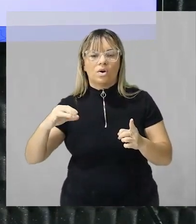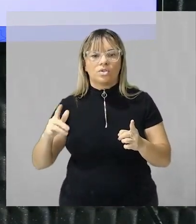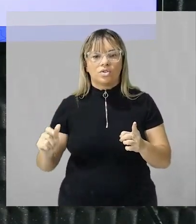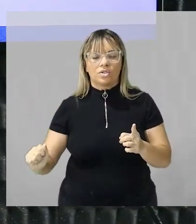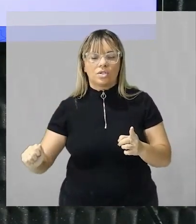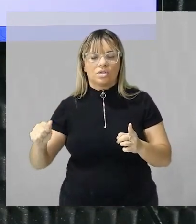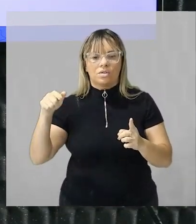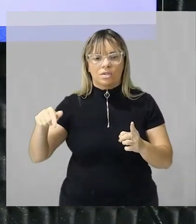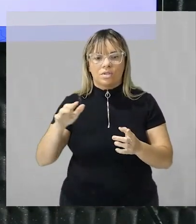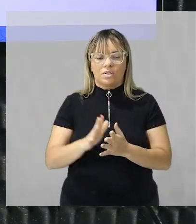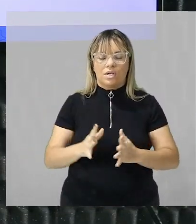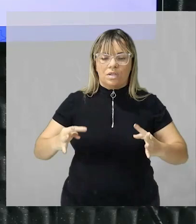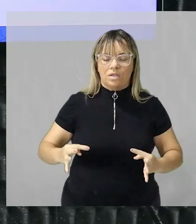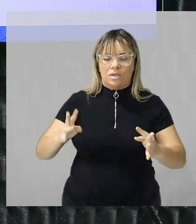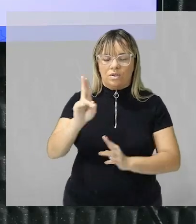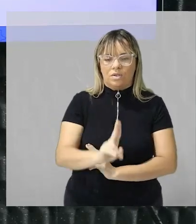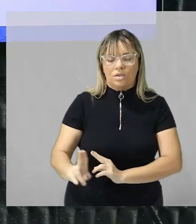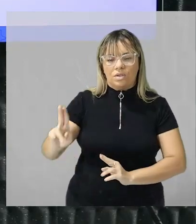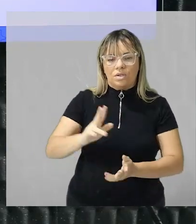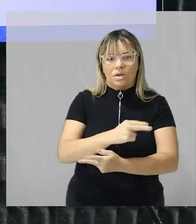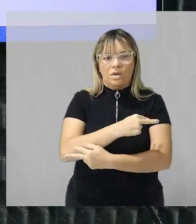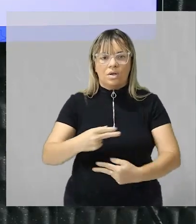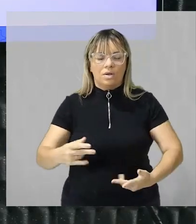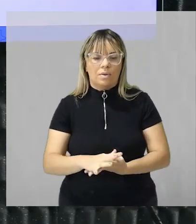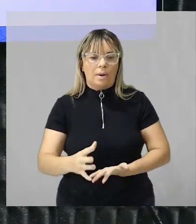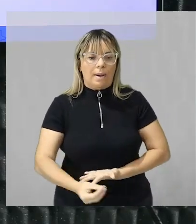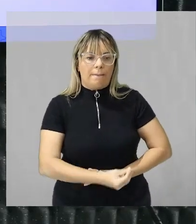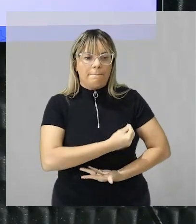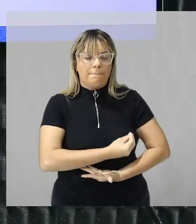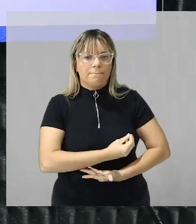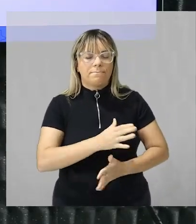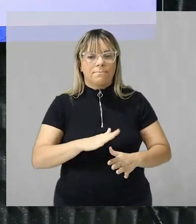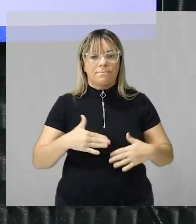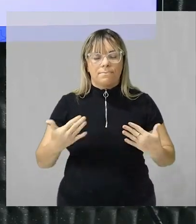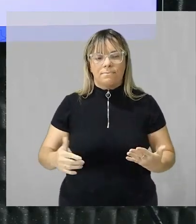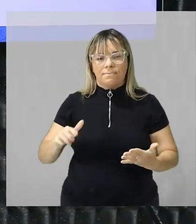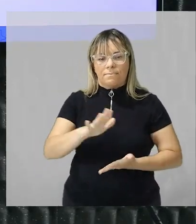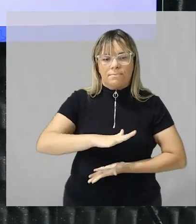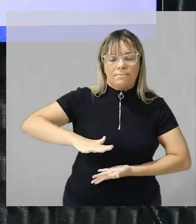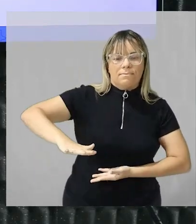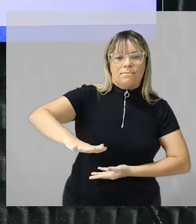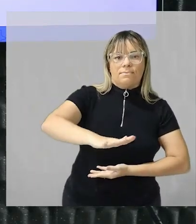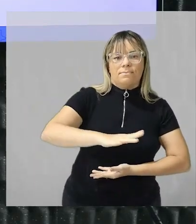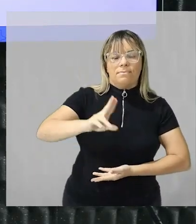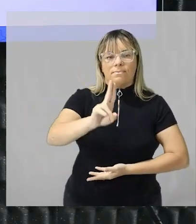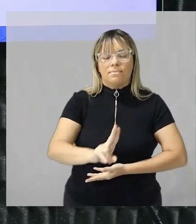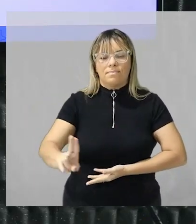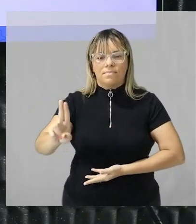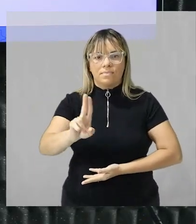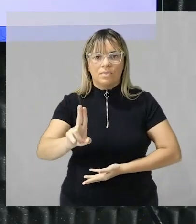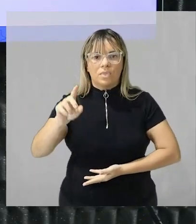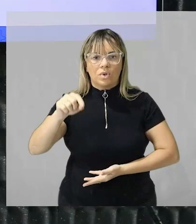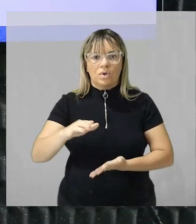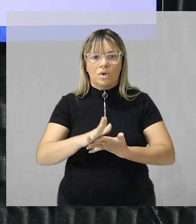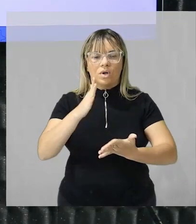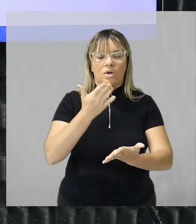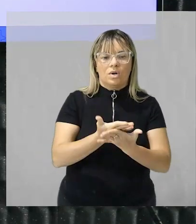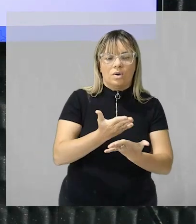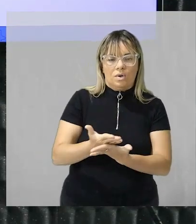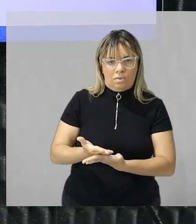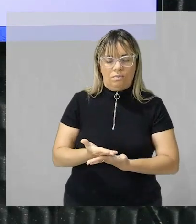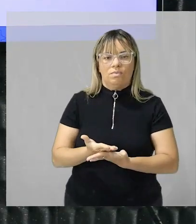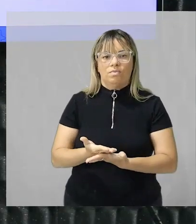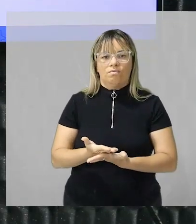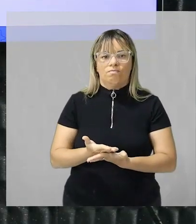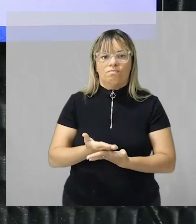utilizando organismos vivos. No caso, essa área, ela utiliza muito, estuda muito